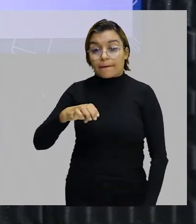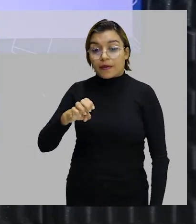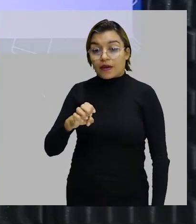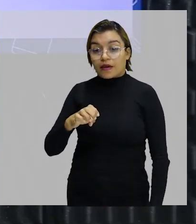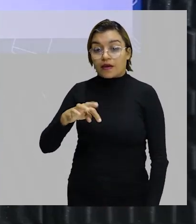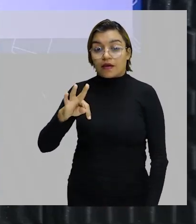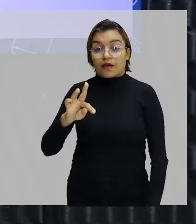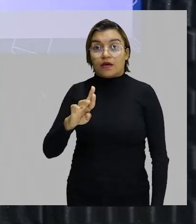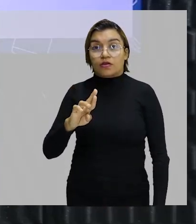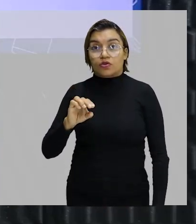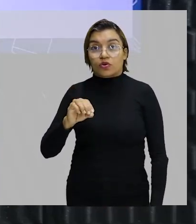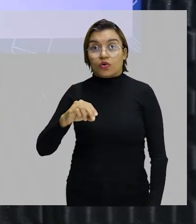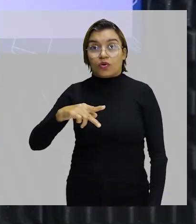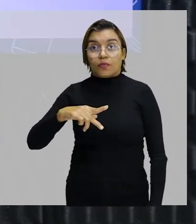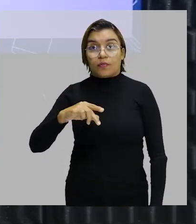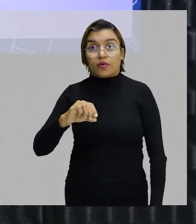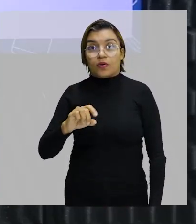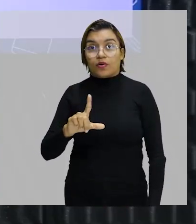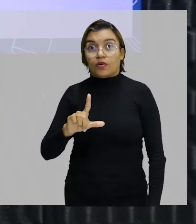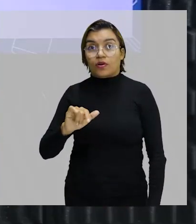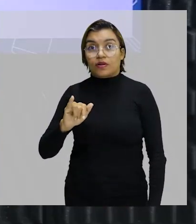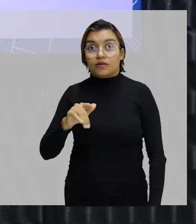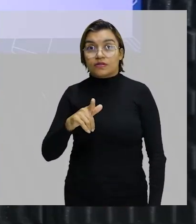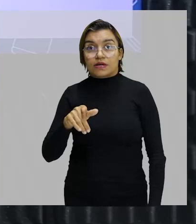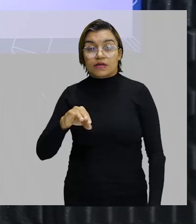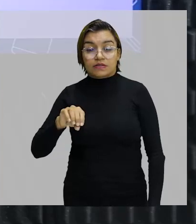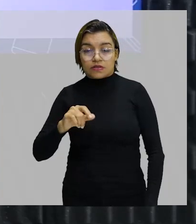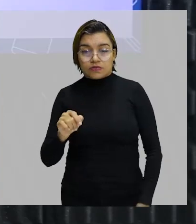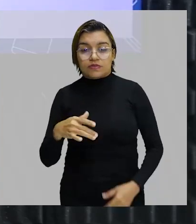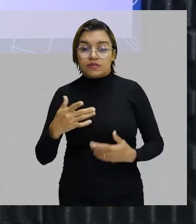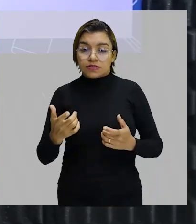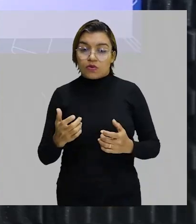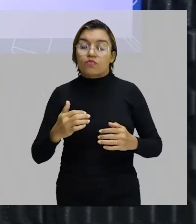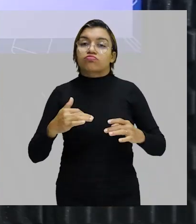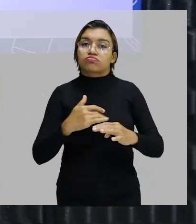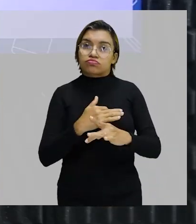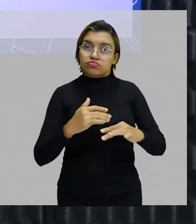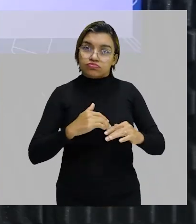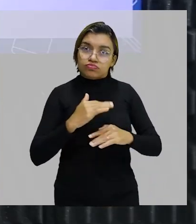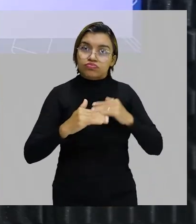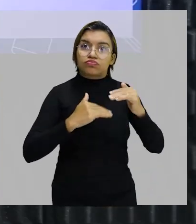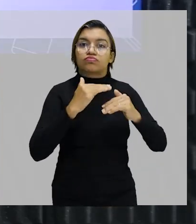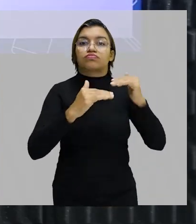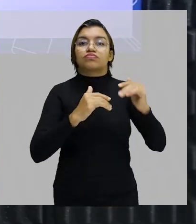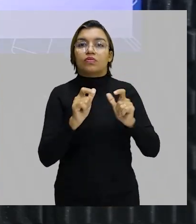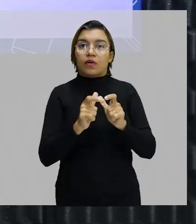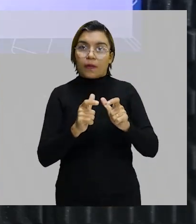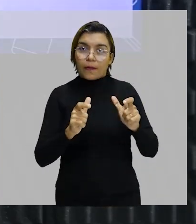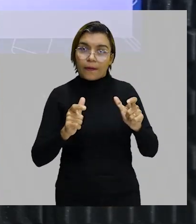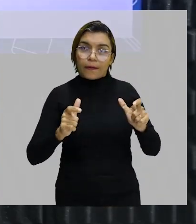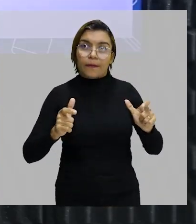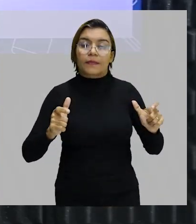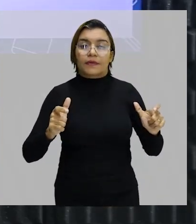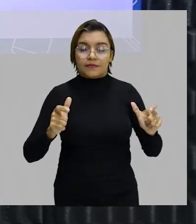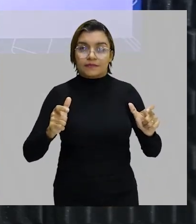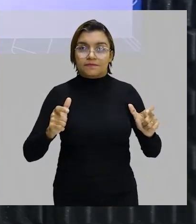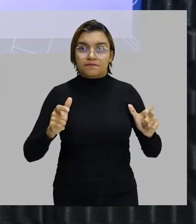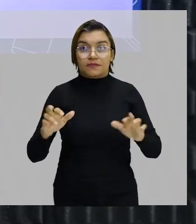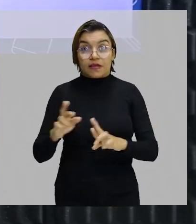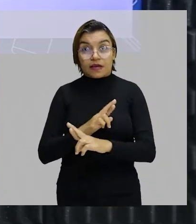metropolização, tá? Então, lembra disso. Urbanização é o aumento da população urbana em relação à população